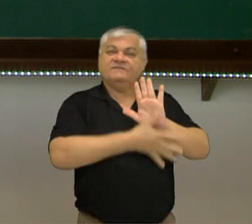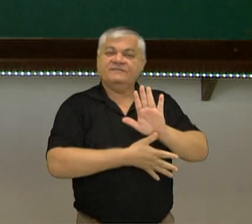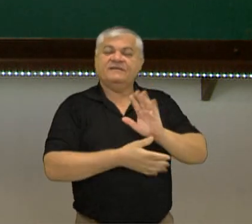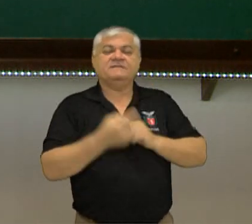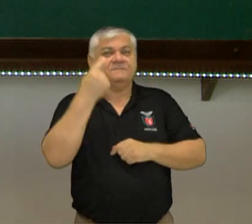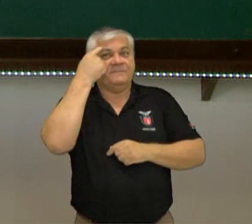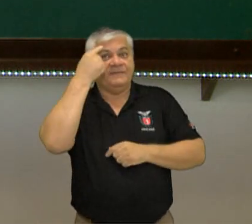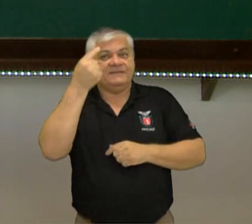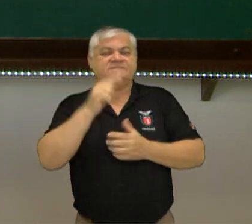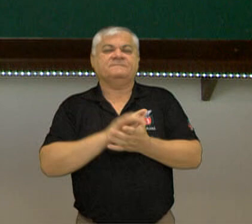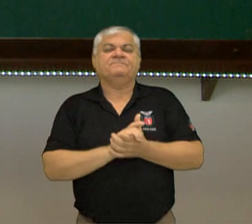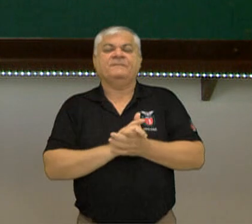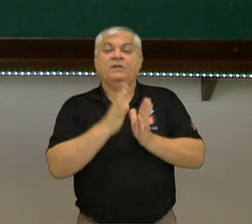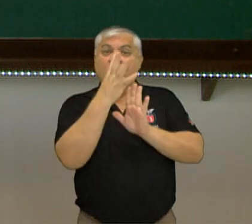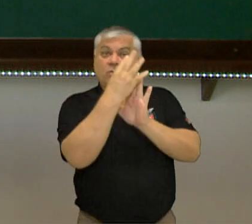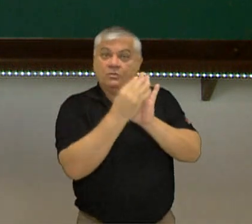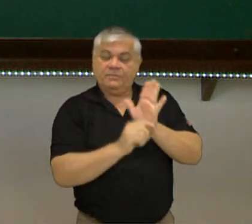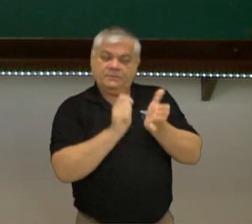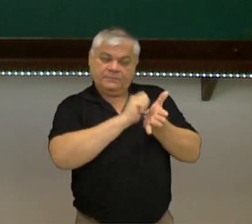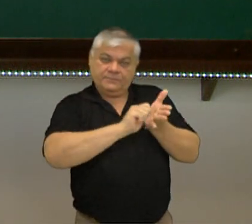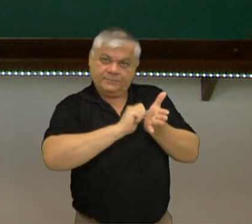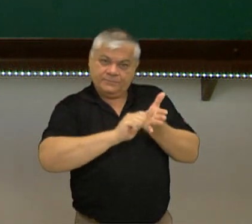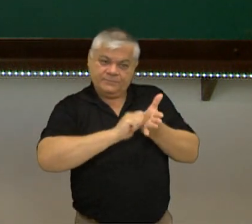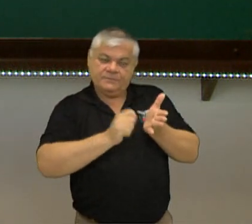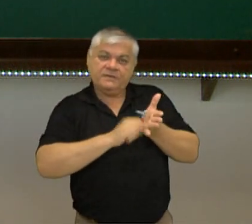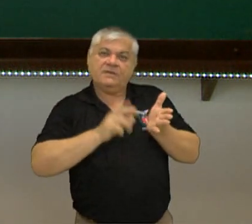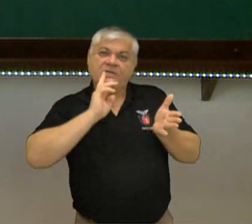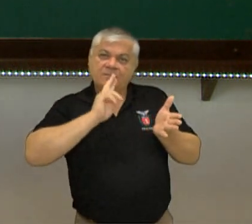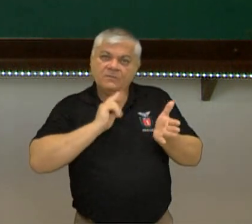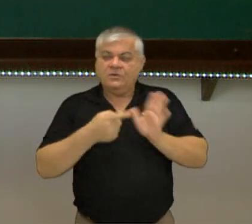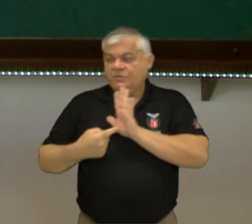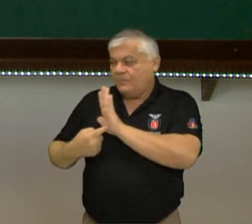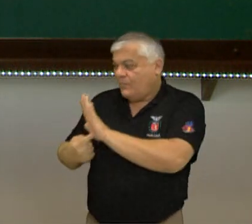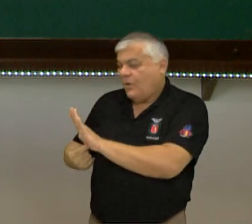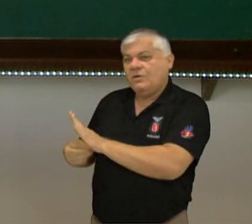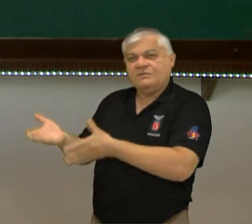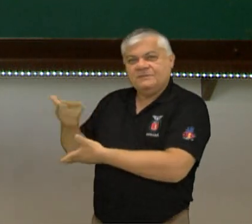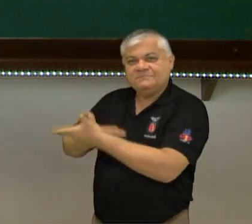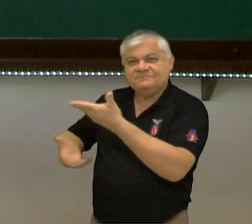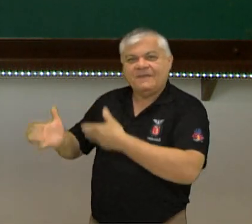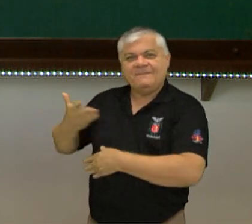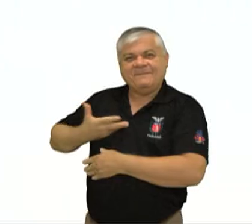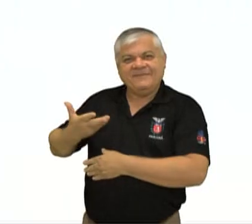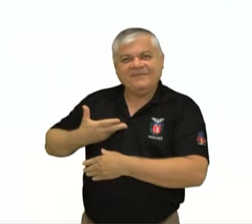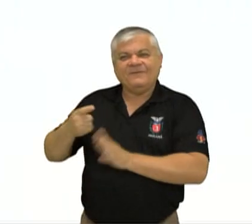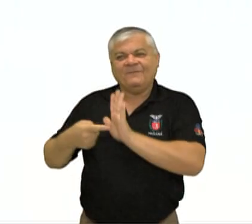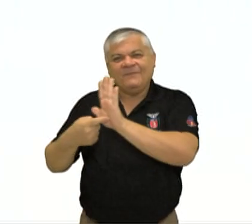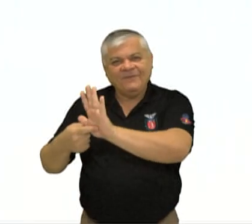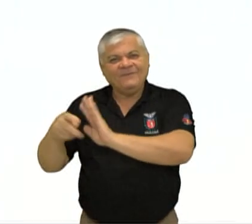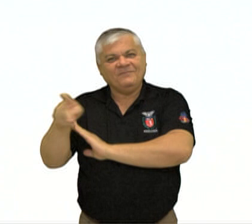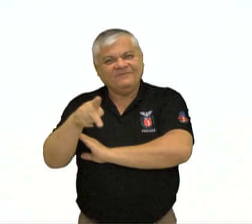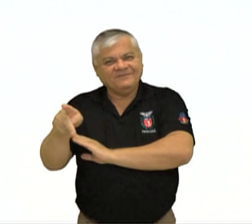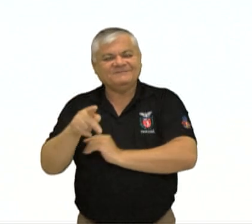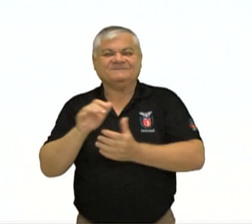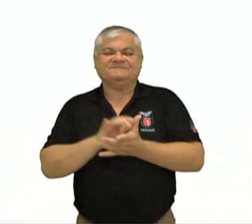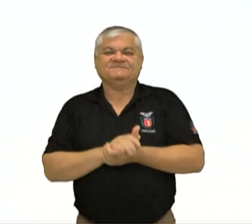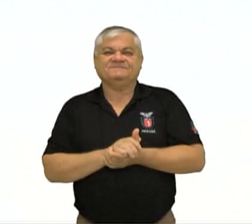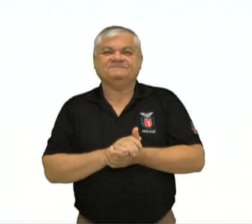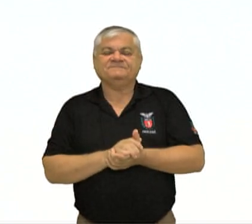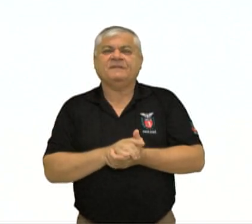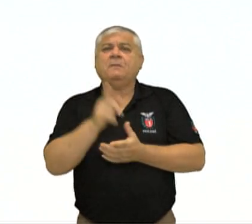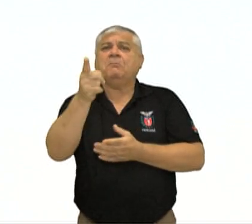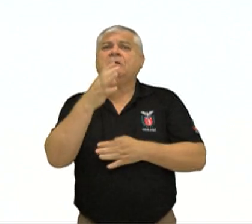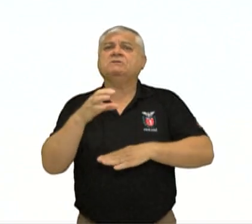pensar, ó, lembra? Copia, né? Responda no seu caderno, compartilhe, socialize com a sua turma. Qual a localização do